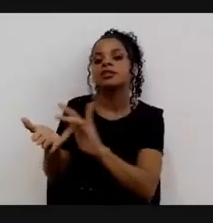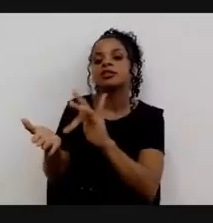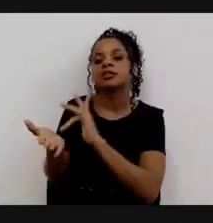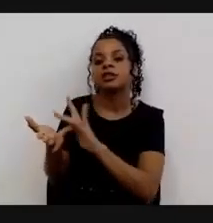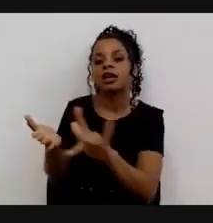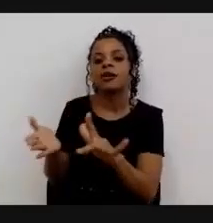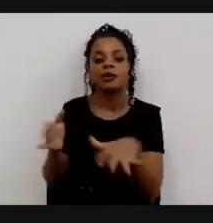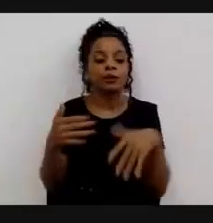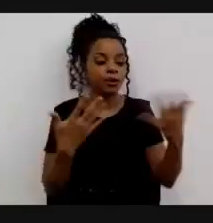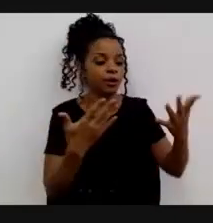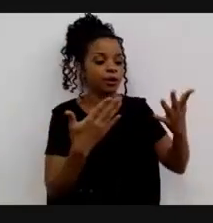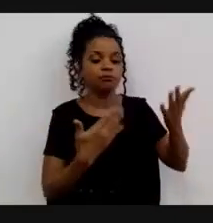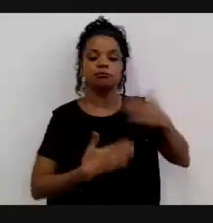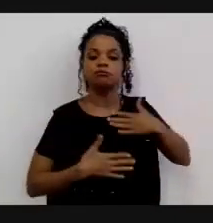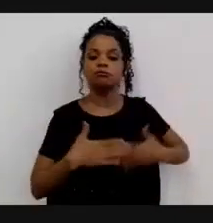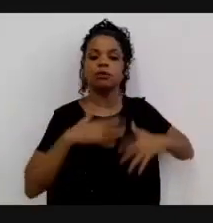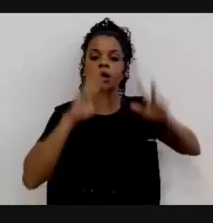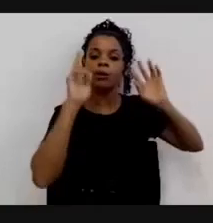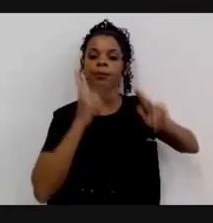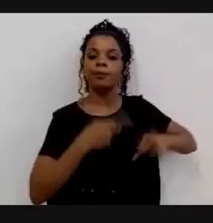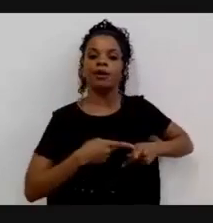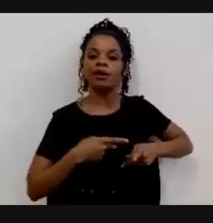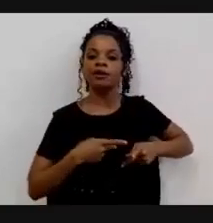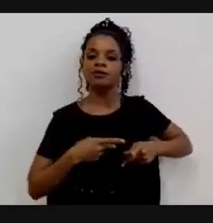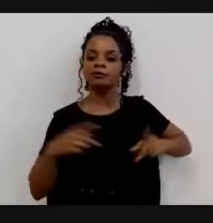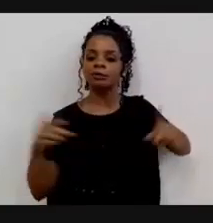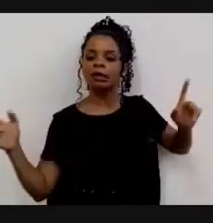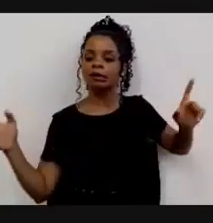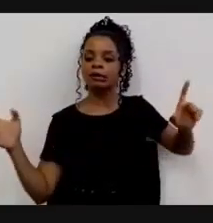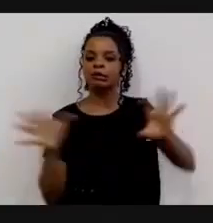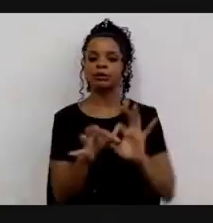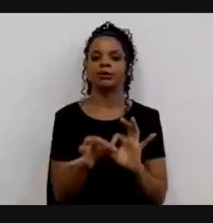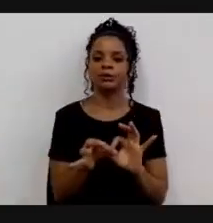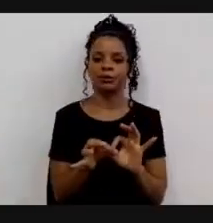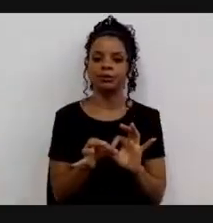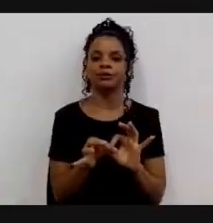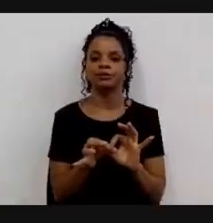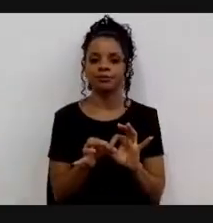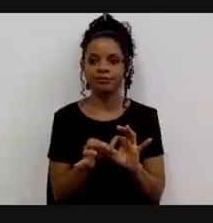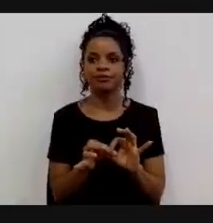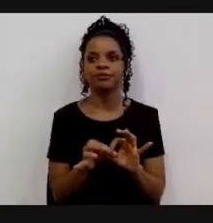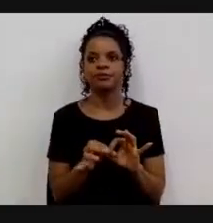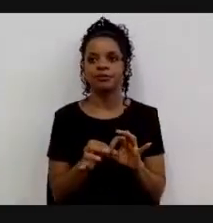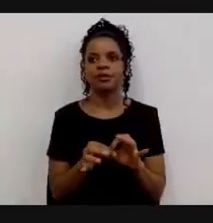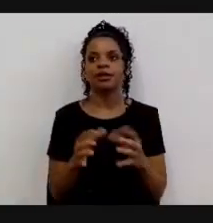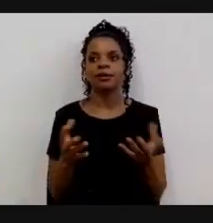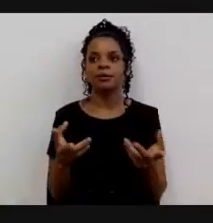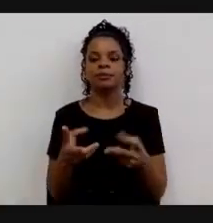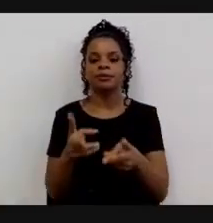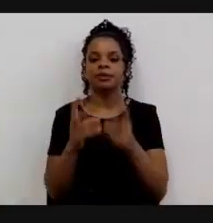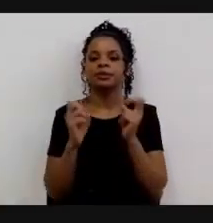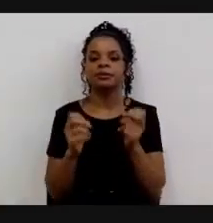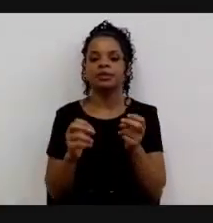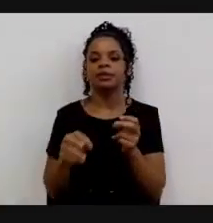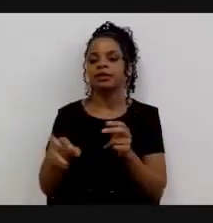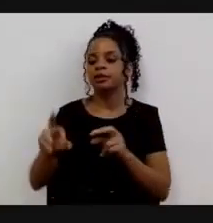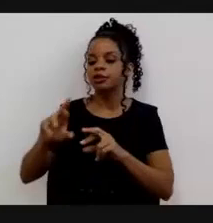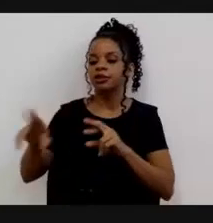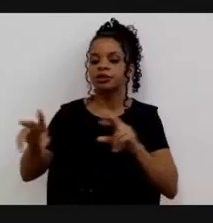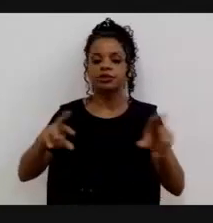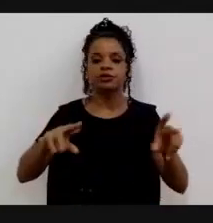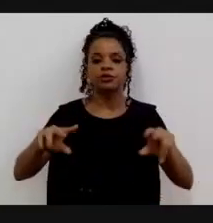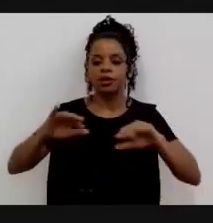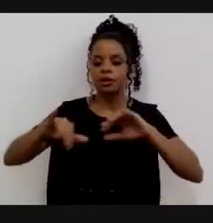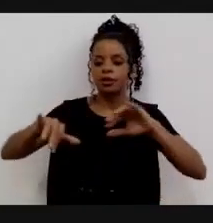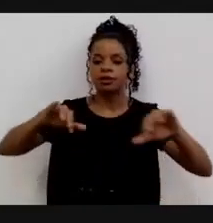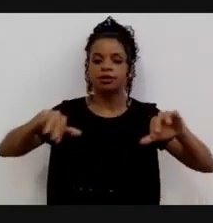ser humano, o próprio ser humano, a própria interação humana. Vai ficar cada vez mais difícil. Eu tenho escrito que a diferenciação ao longo dos próximos 30 anos